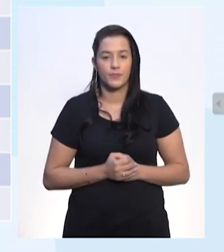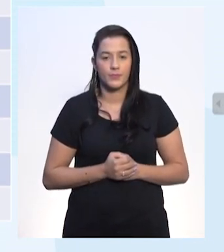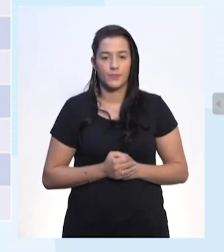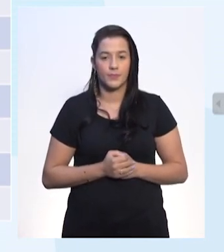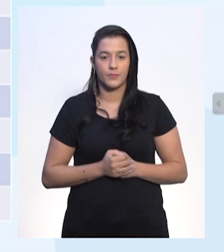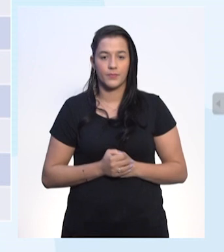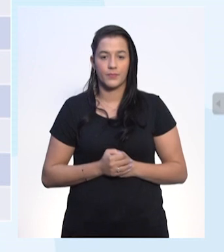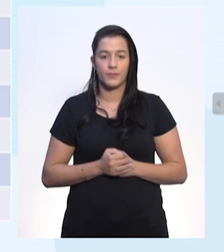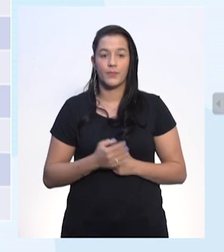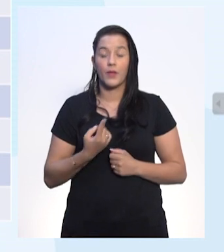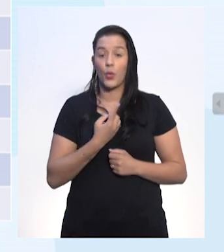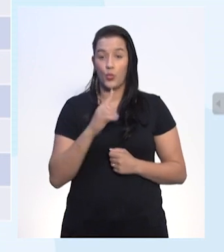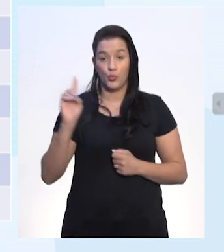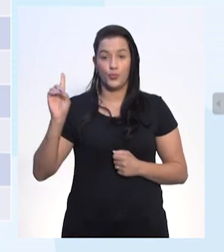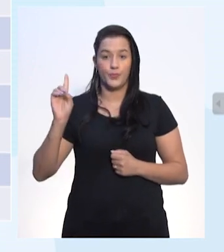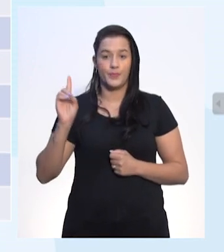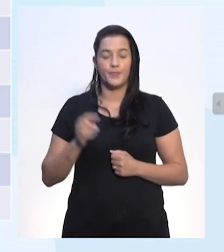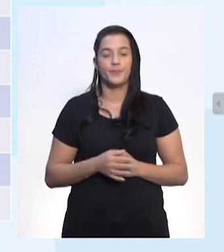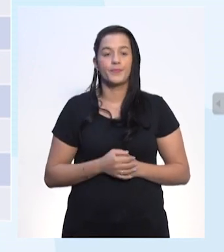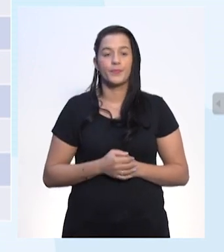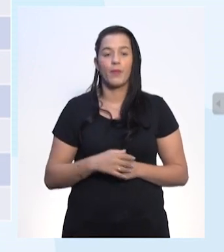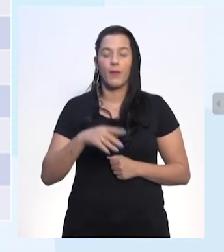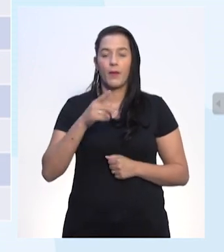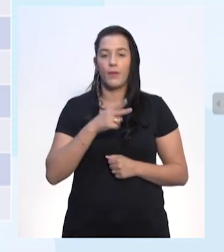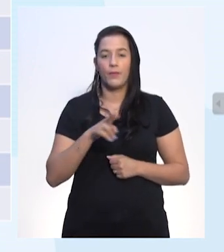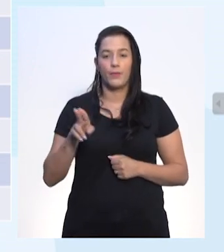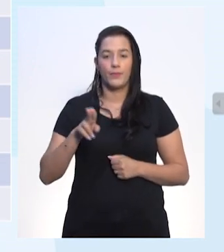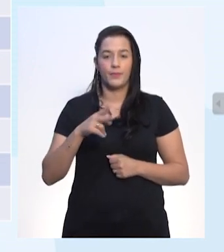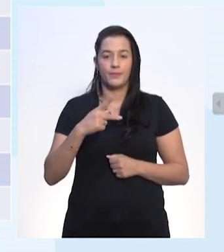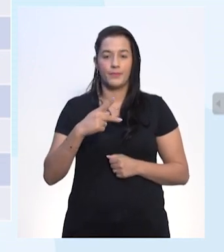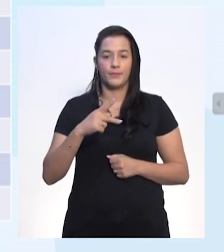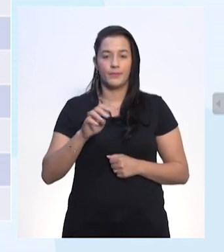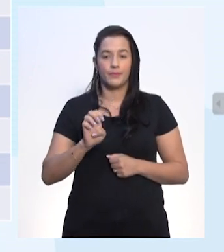Vamos lá. A Último. última. O Pedro Henrique. Pedro.